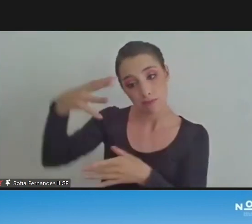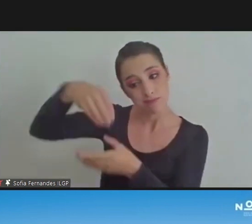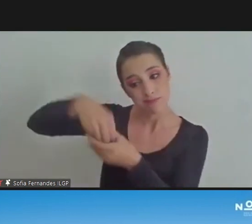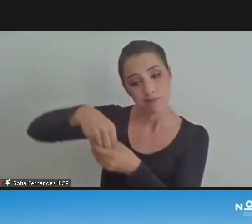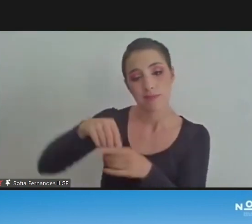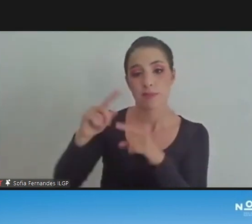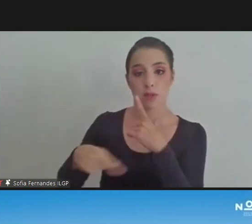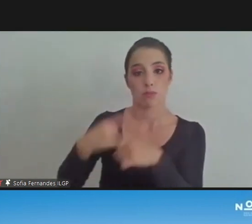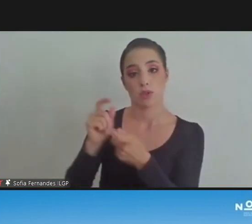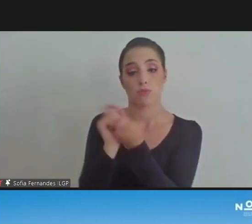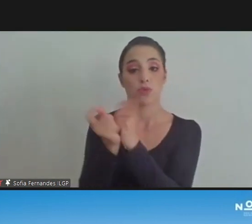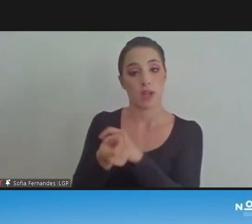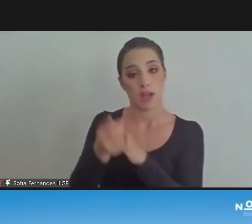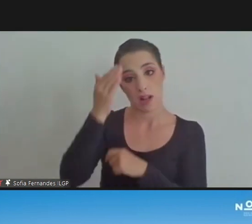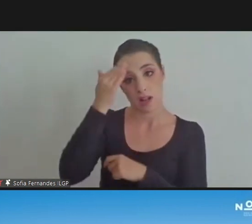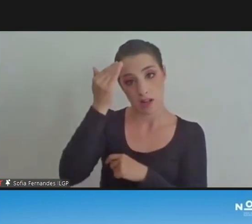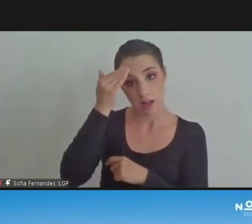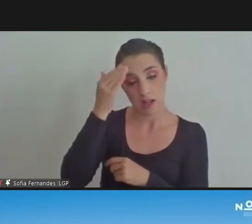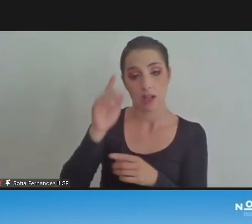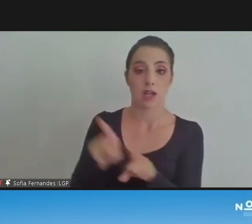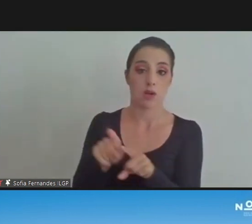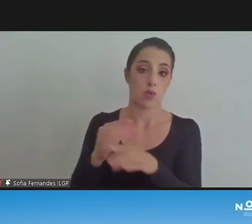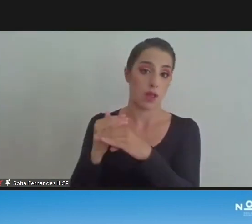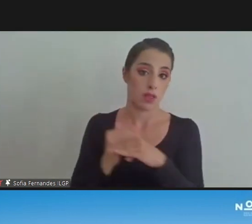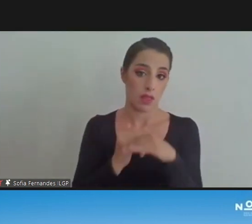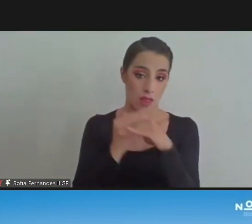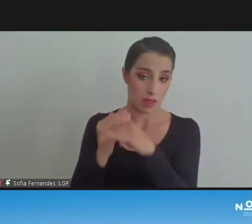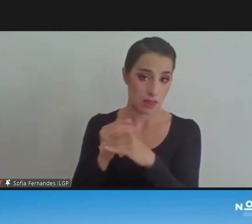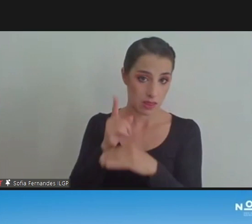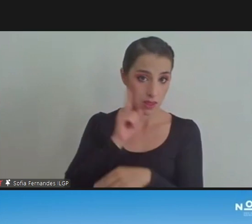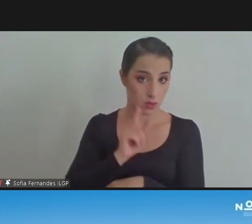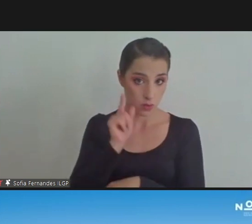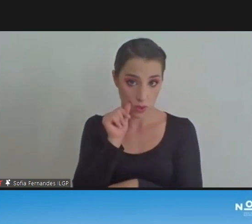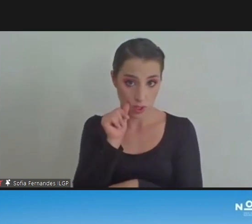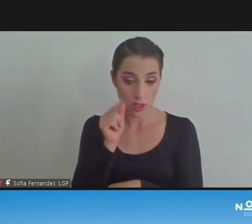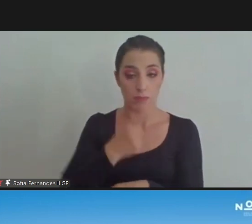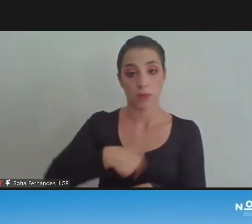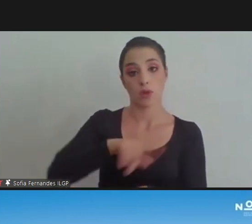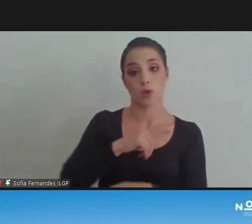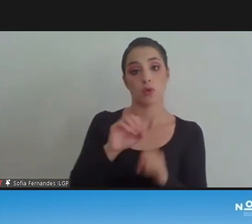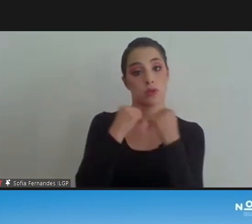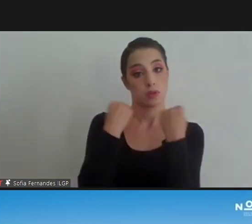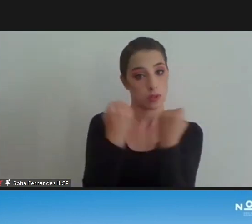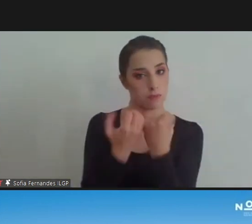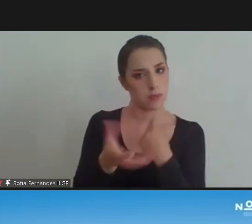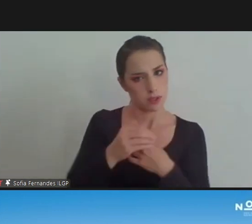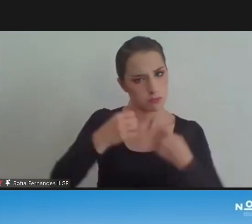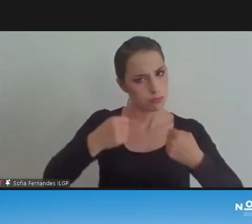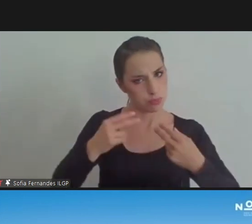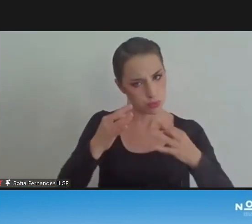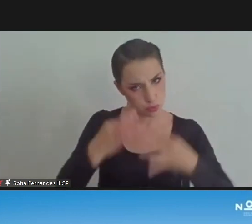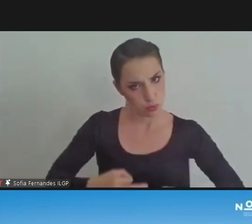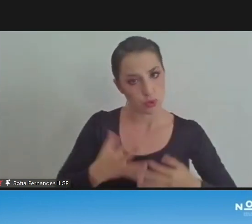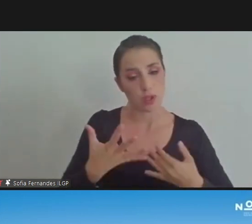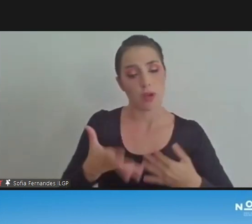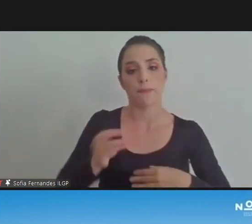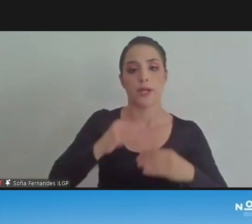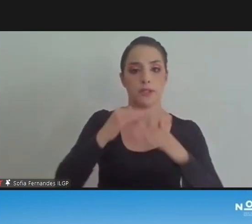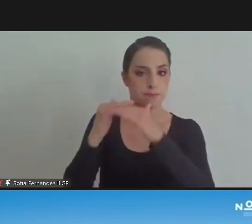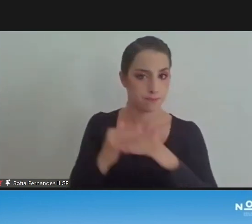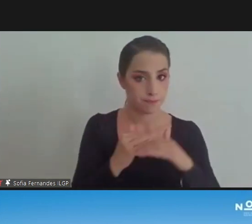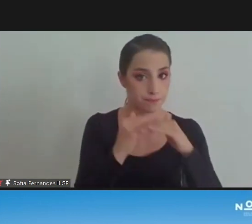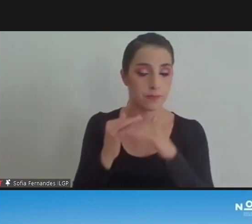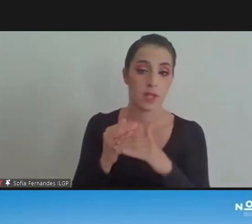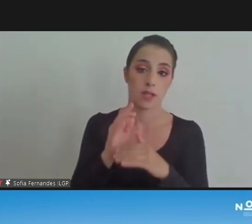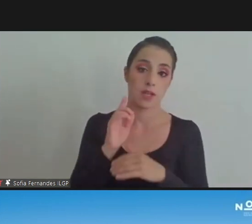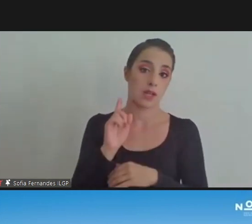na questão da igualdade e equidade do género. Ou seja, para que tenhamos uma sociedade mais justa, mais igualitária,